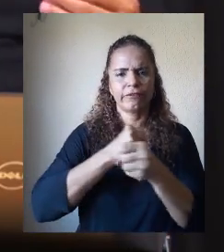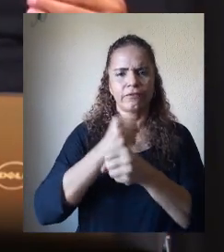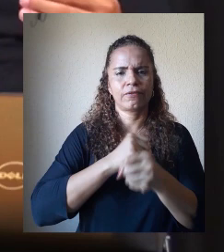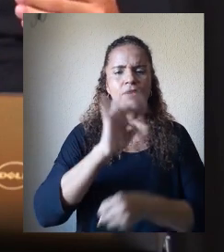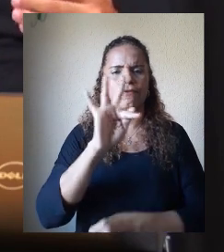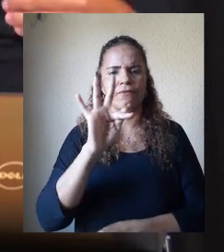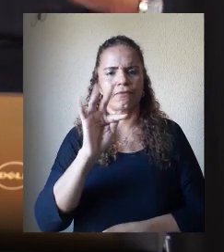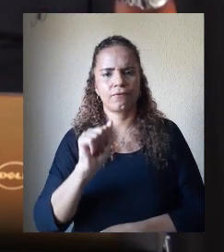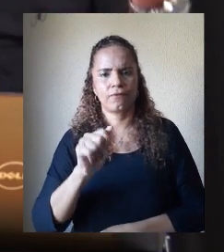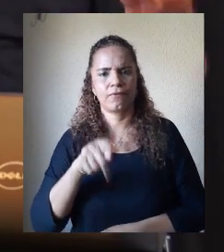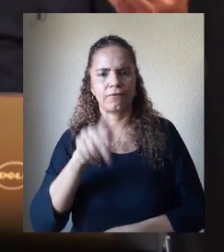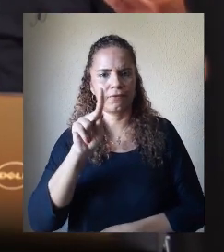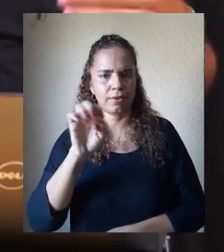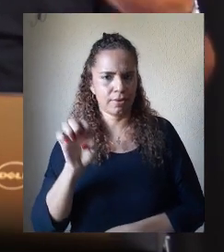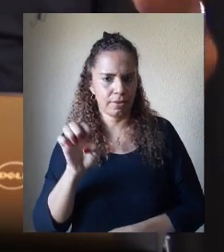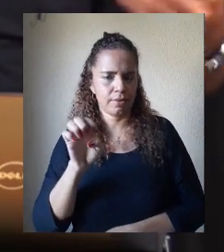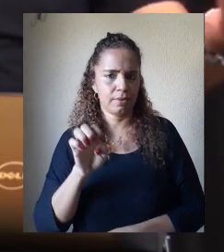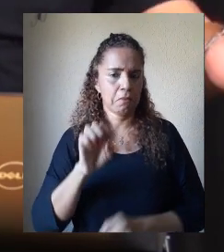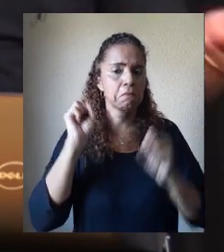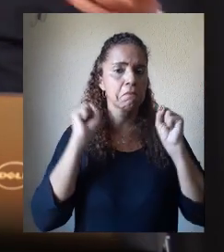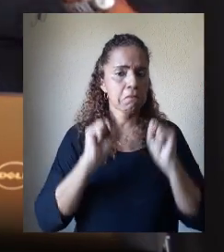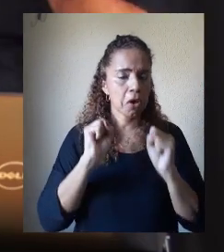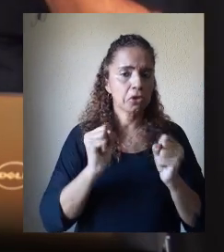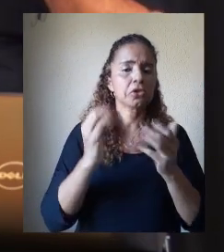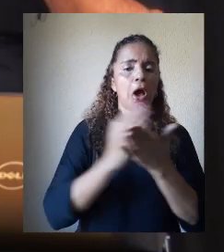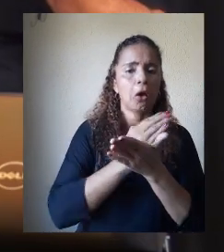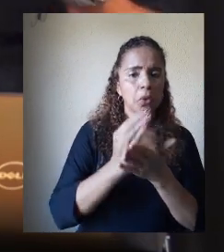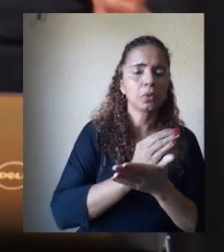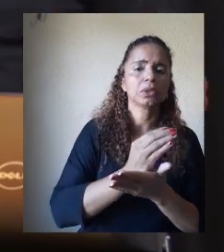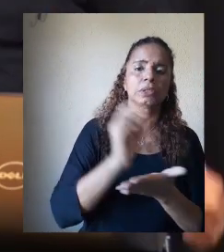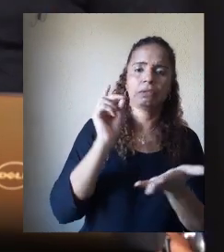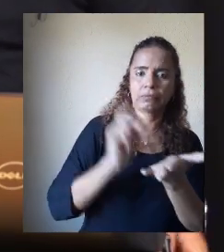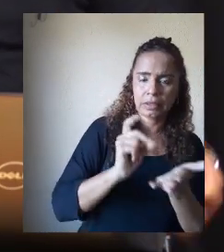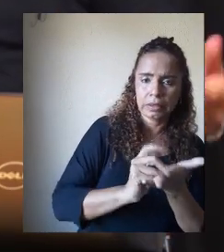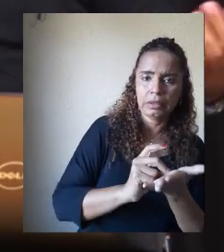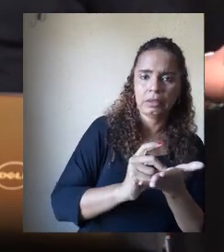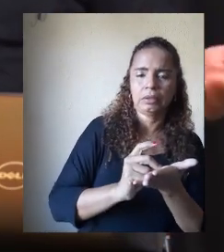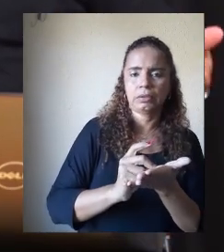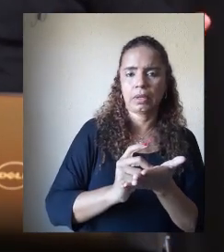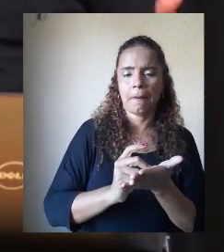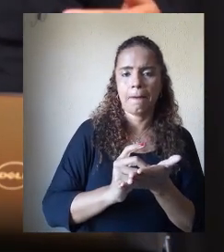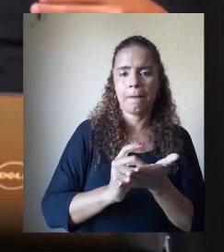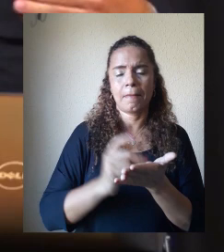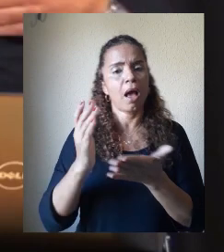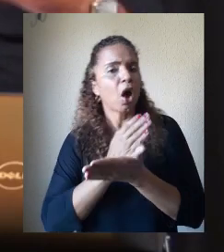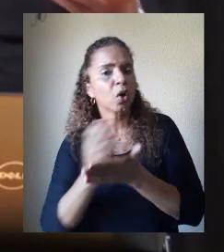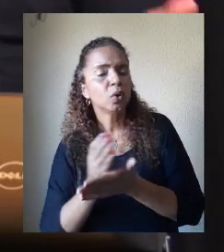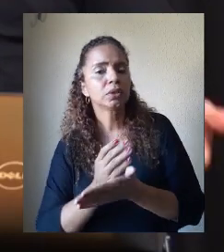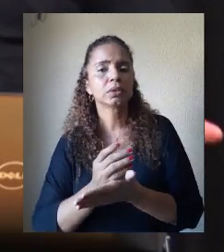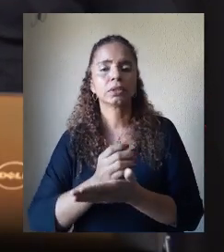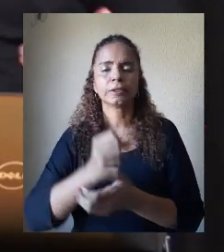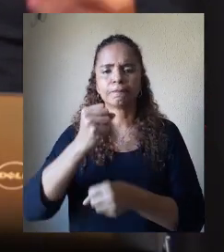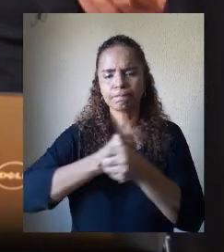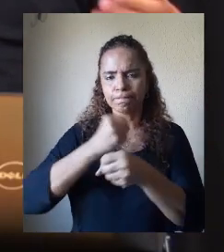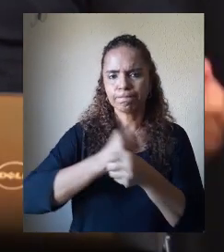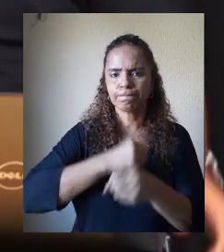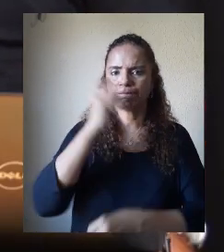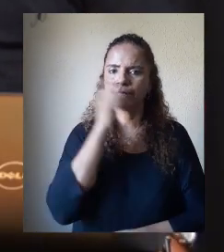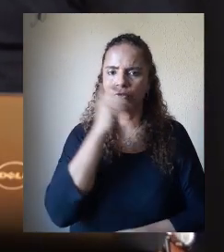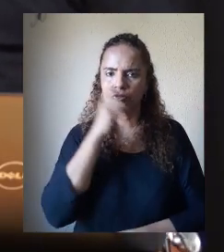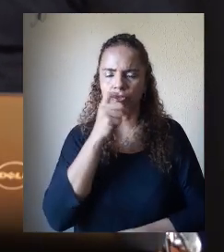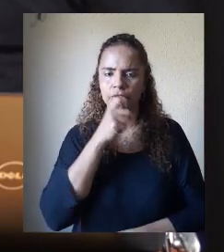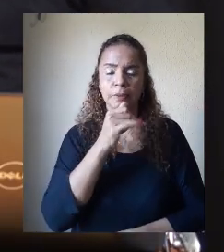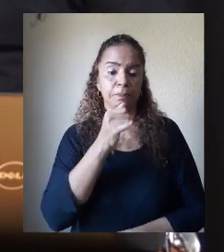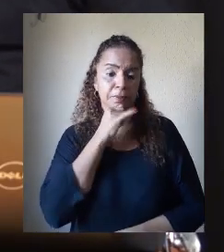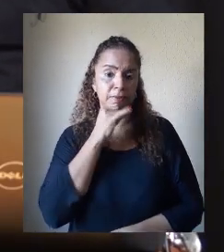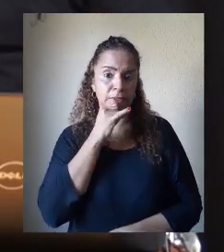monte de informações, não podem ser verdadeiras, né? Uhum. A gente falou, na própria nota que a gente disponibilizou